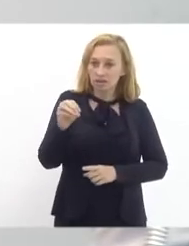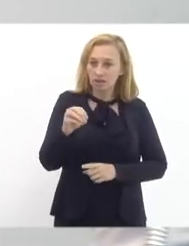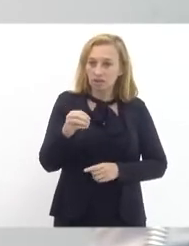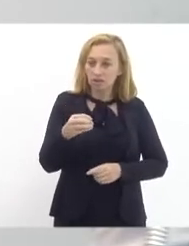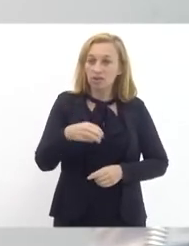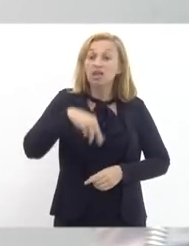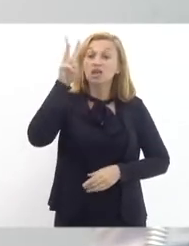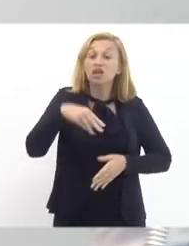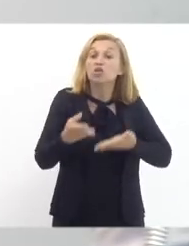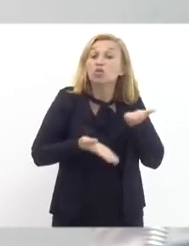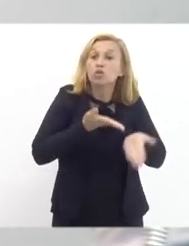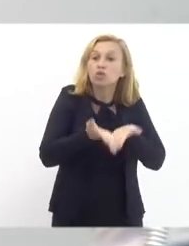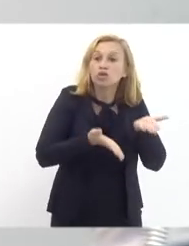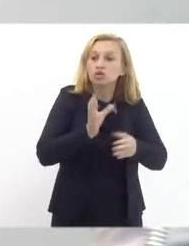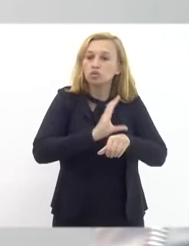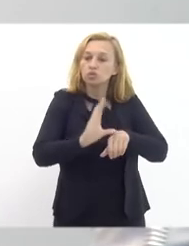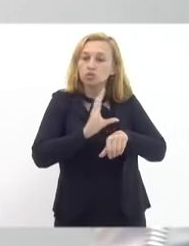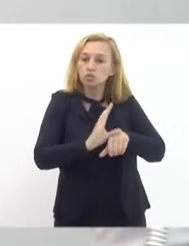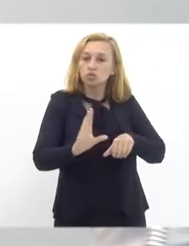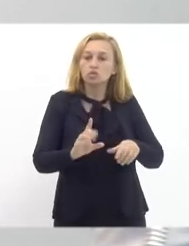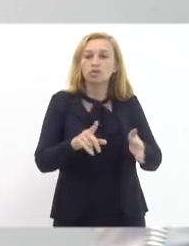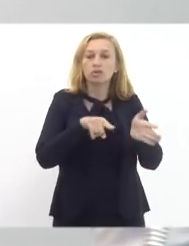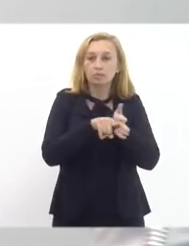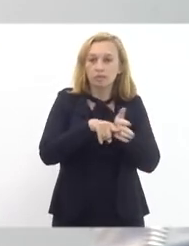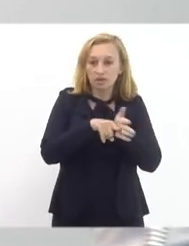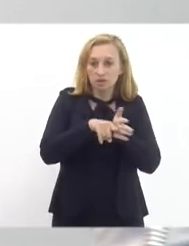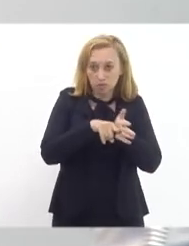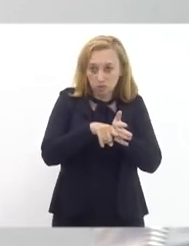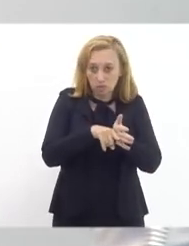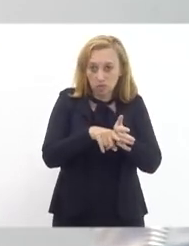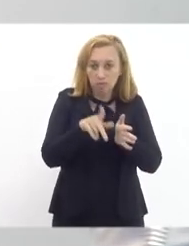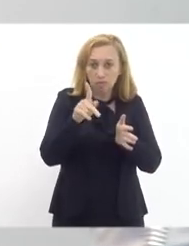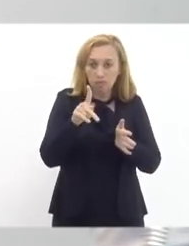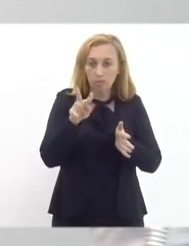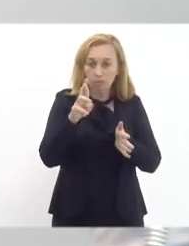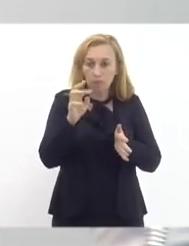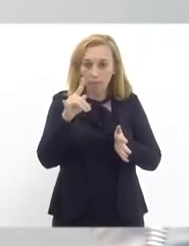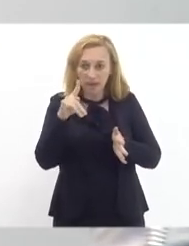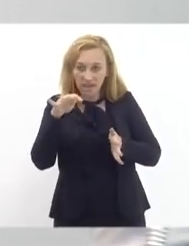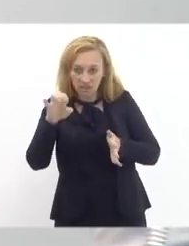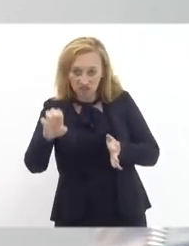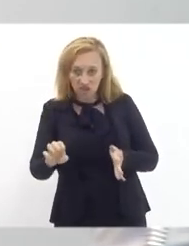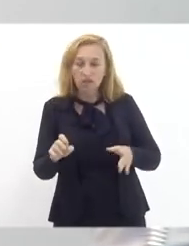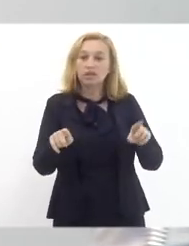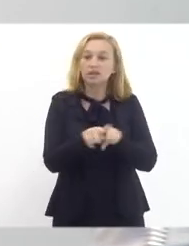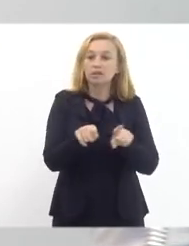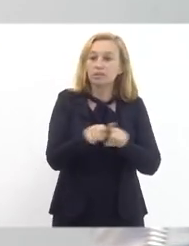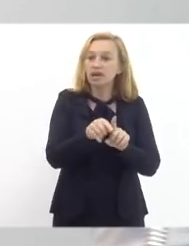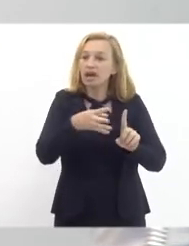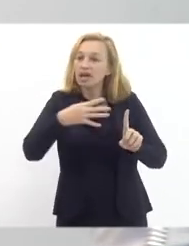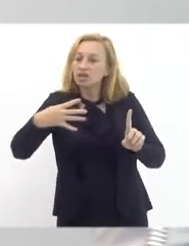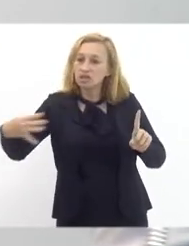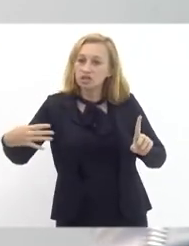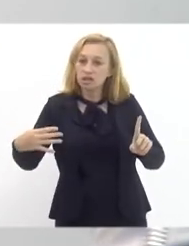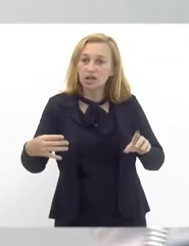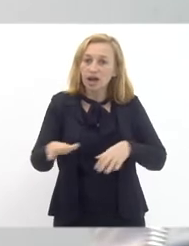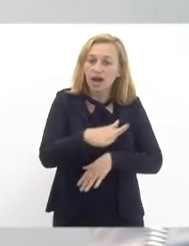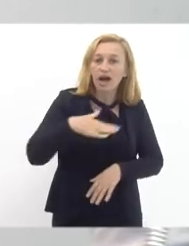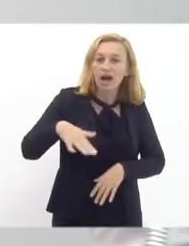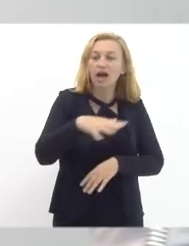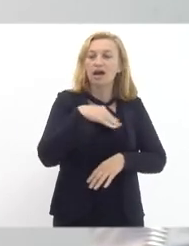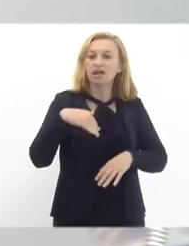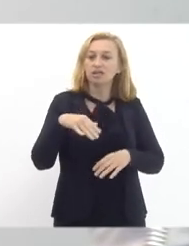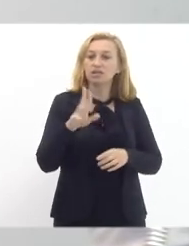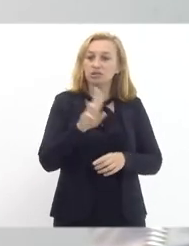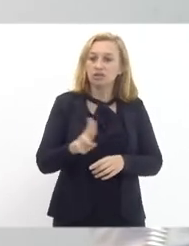da graduação, pesquisa, que é a ProPESC, que tem a parte de finanças, e tem a extensão, que é a área da universidade, acredito